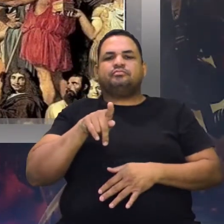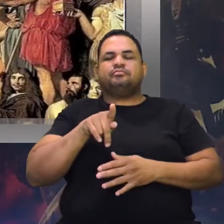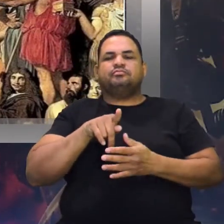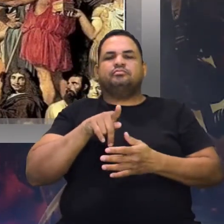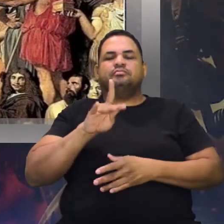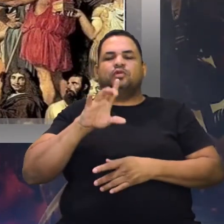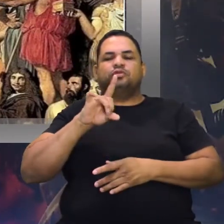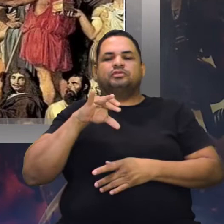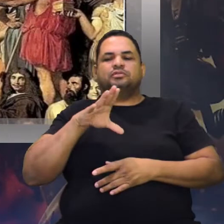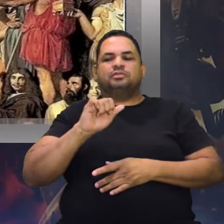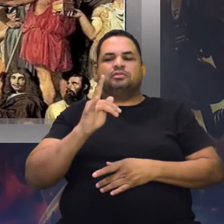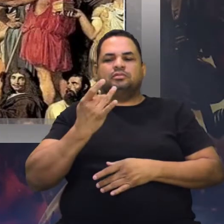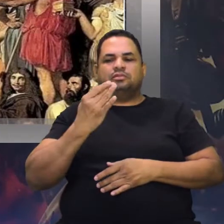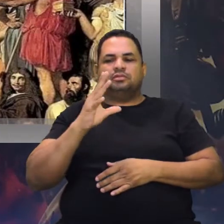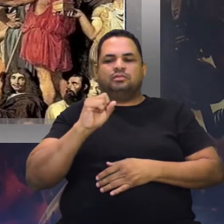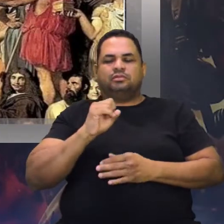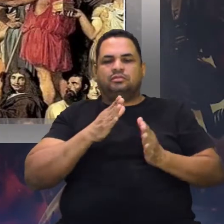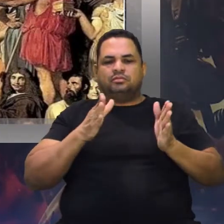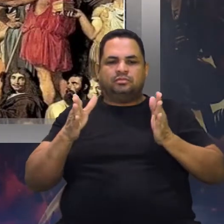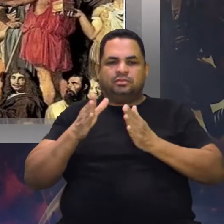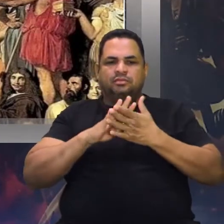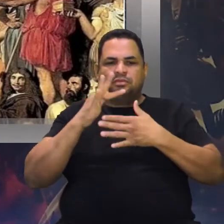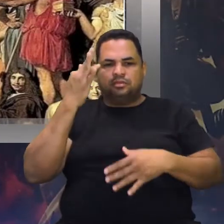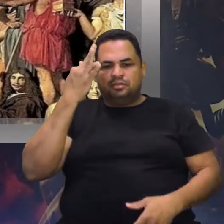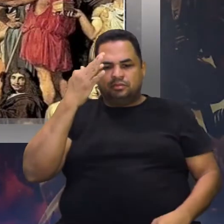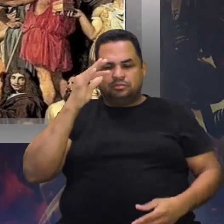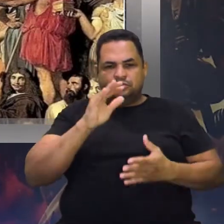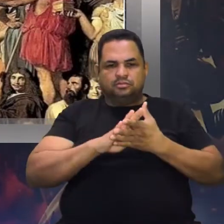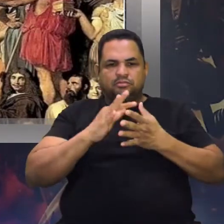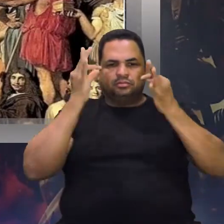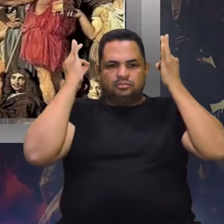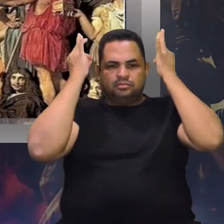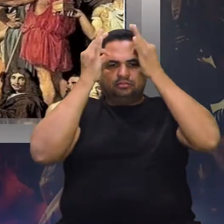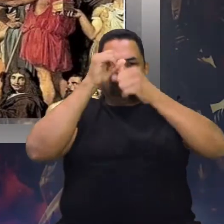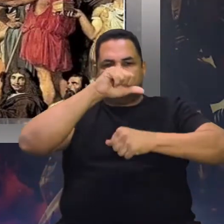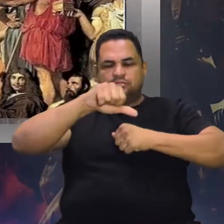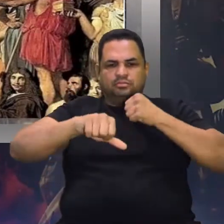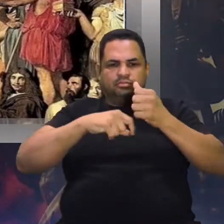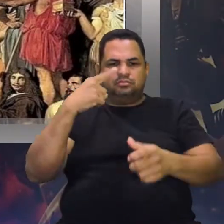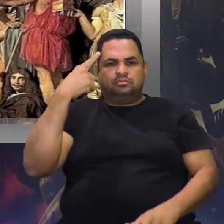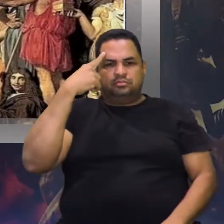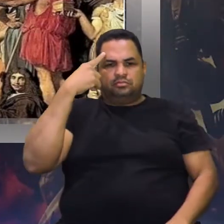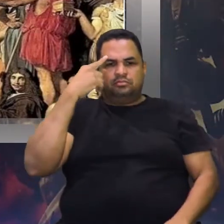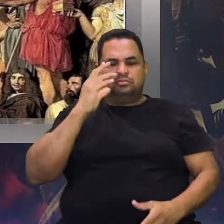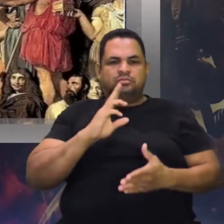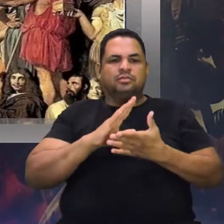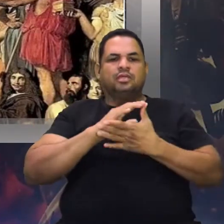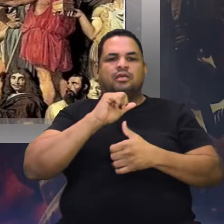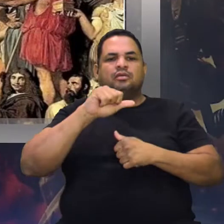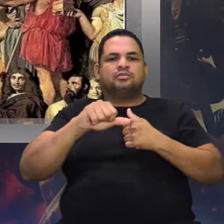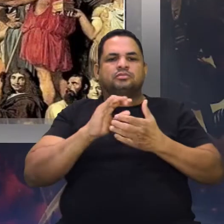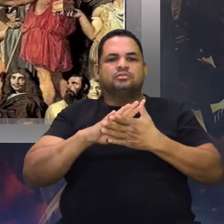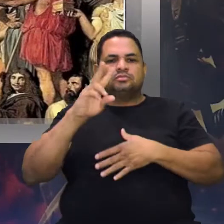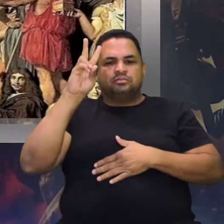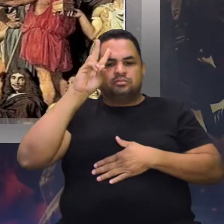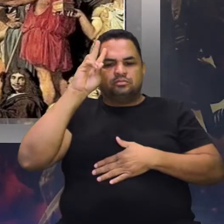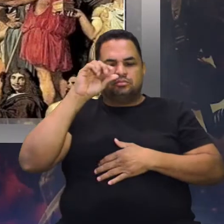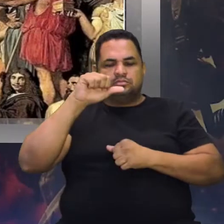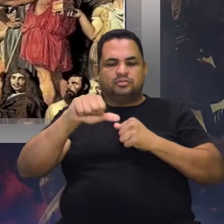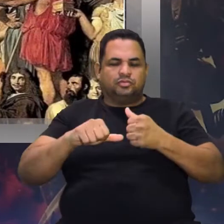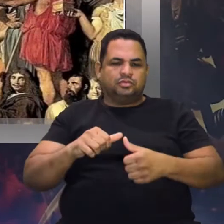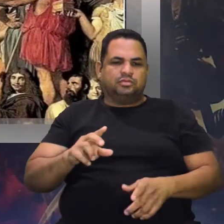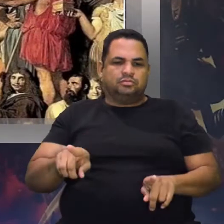com vocês sobre esses períodos gregos, porque a mudança no pensamento faz o processo da história também mudar.